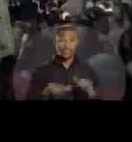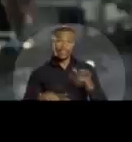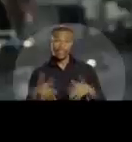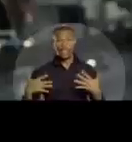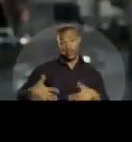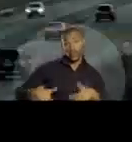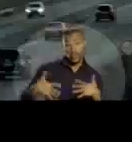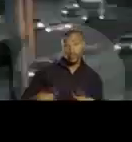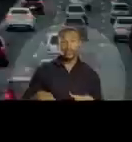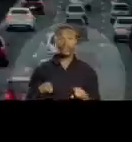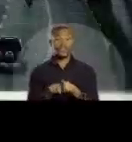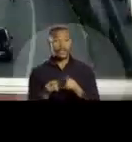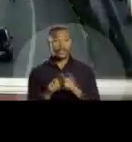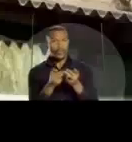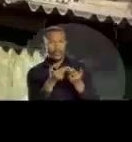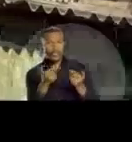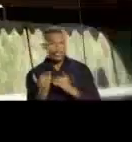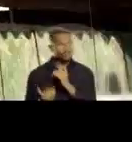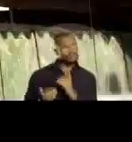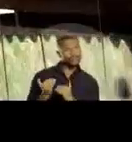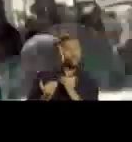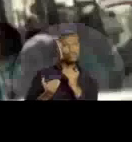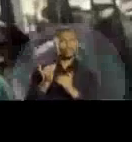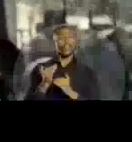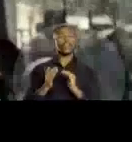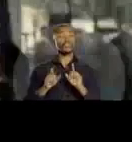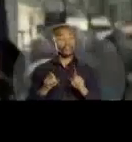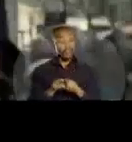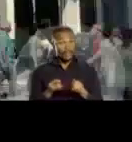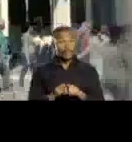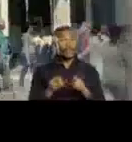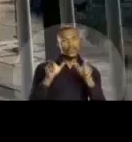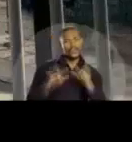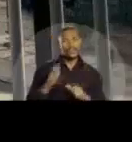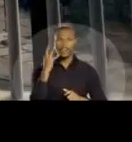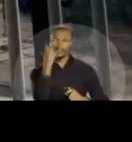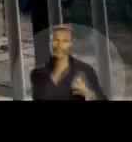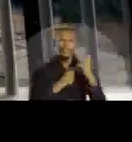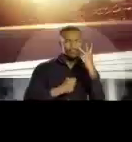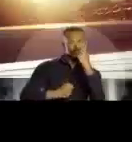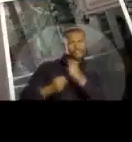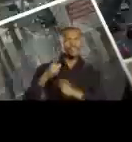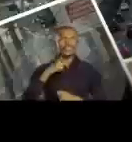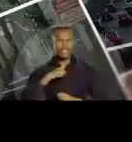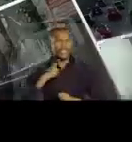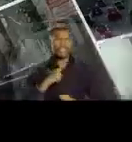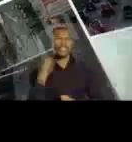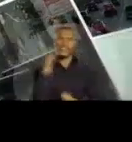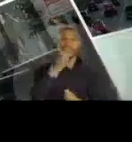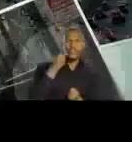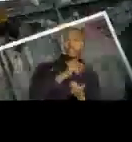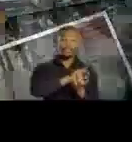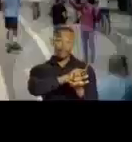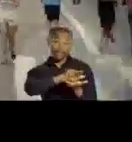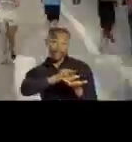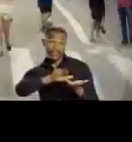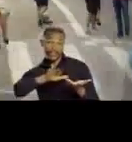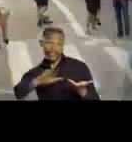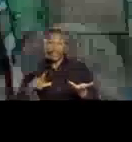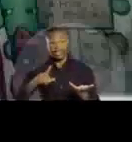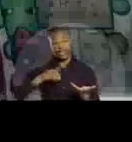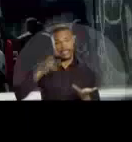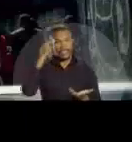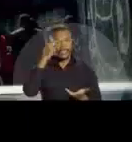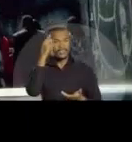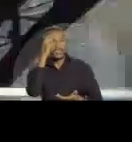sonha acordada, cidade luz da modernidade. Ah, tá, de prefeito bom, esse é diferente, esse